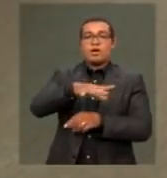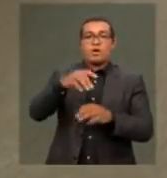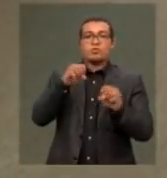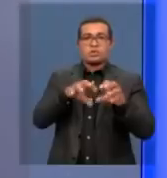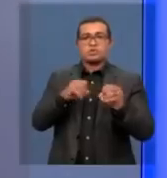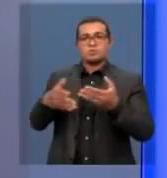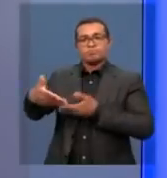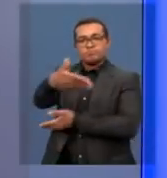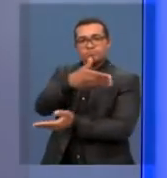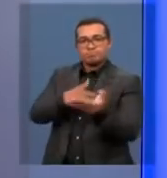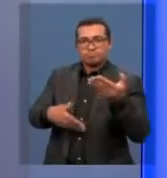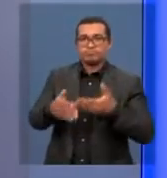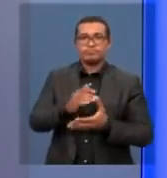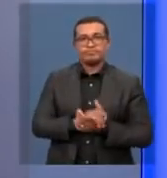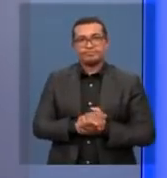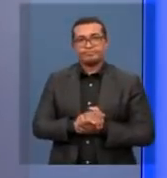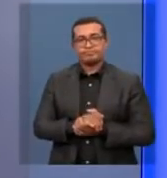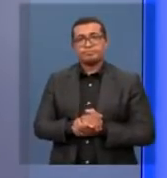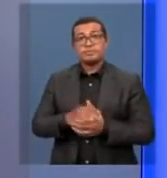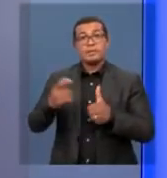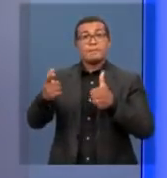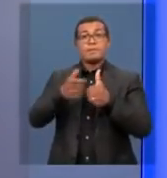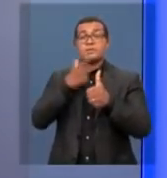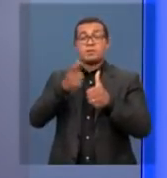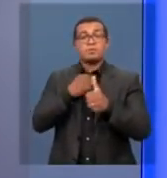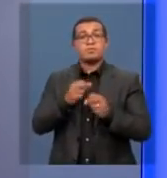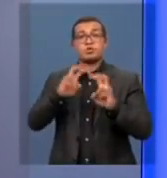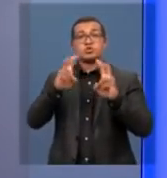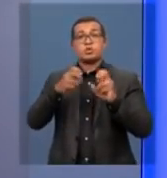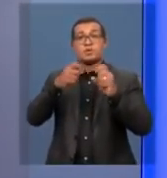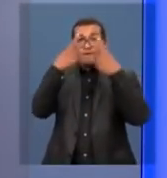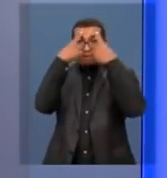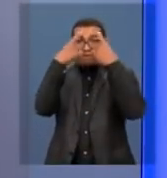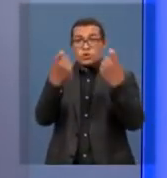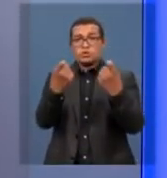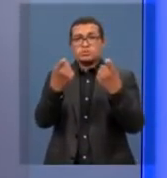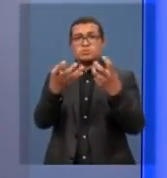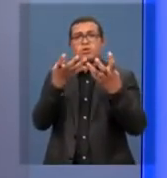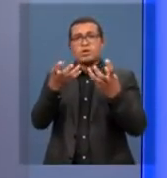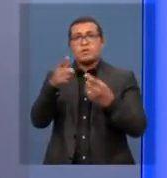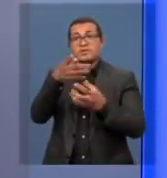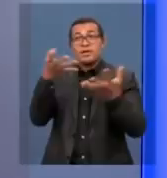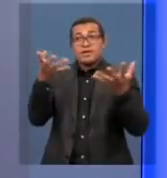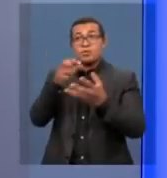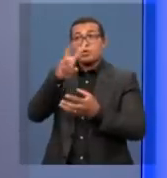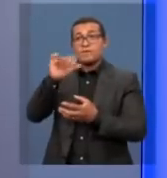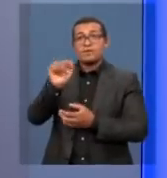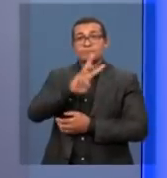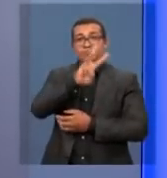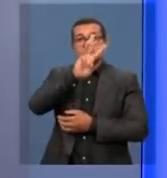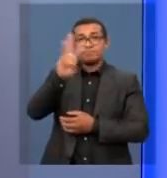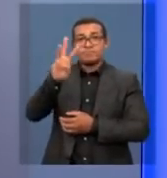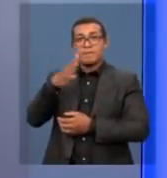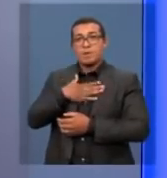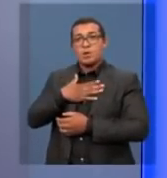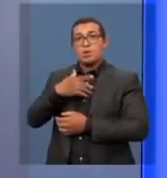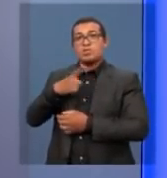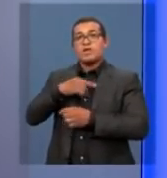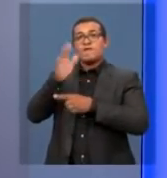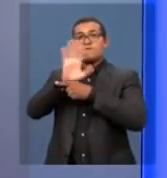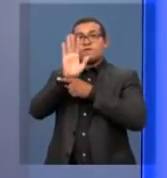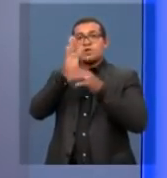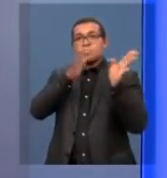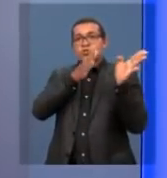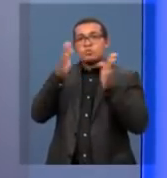renato primeiro na questão da violência eu queria que vocês entrarem agora lá no meu site e vissem o vídeo em que a professora